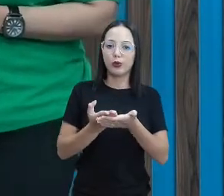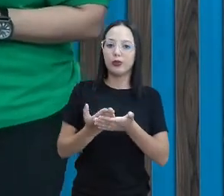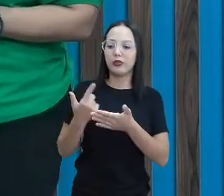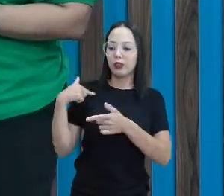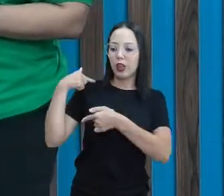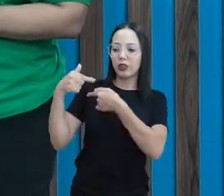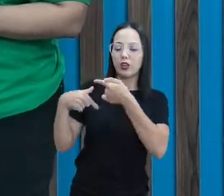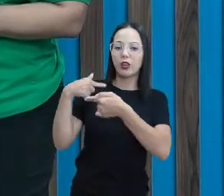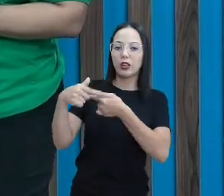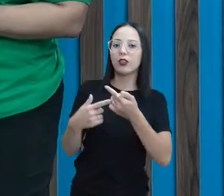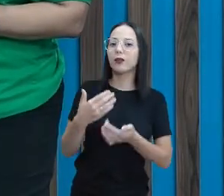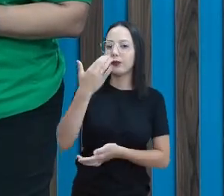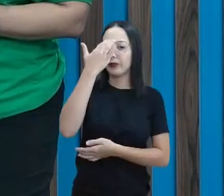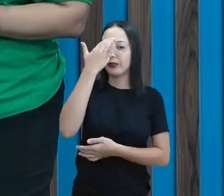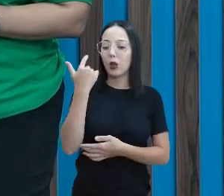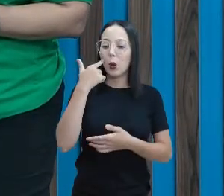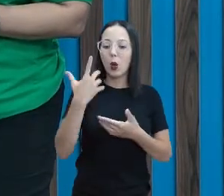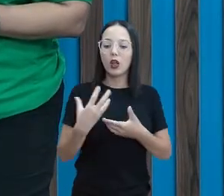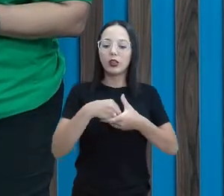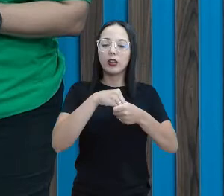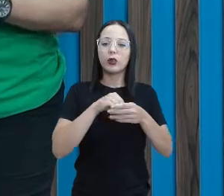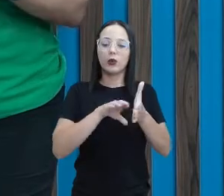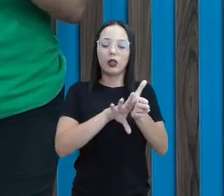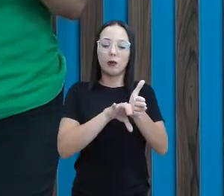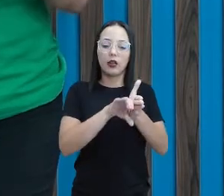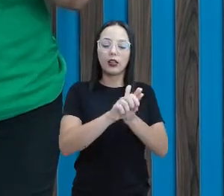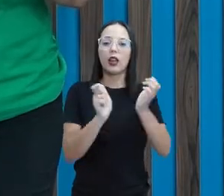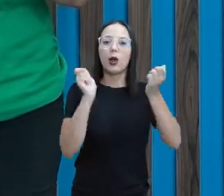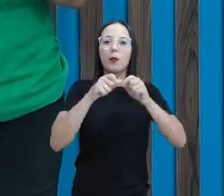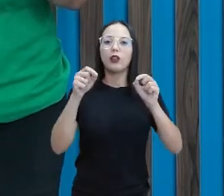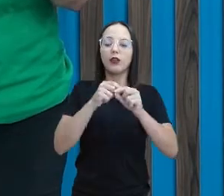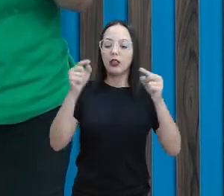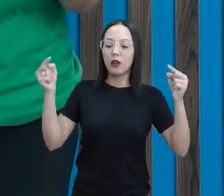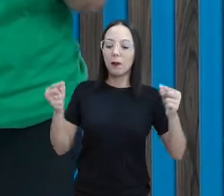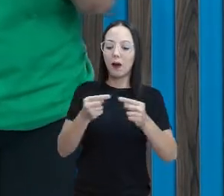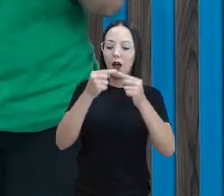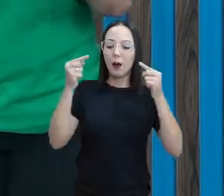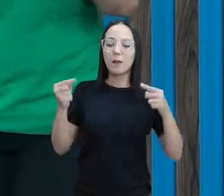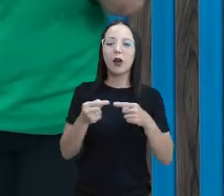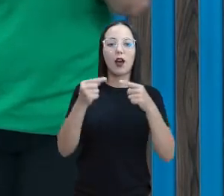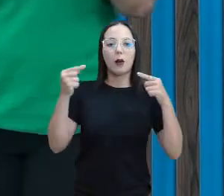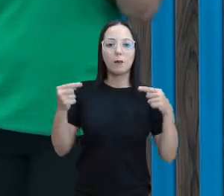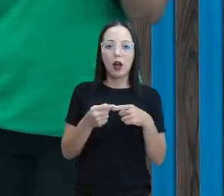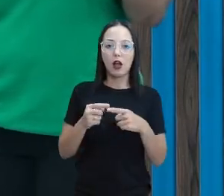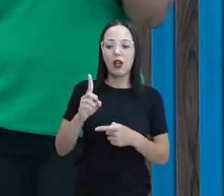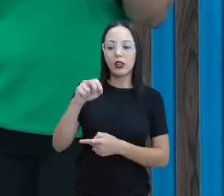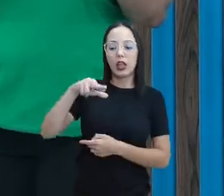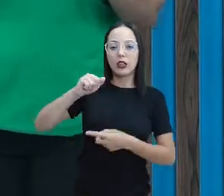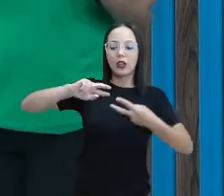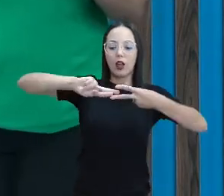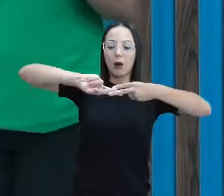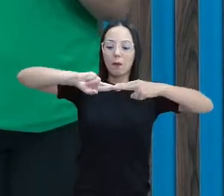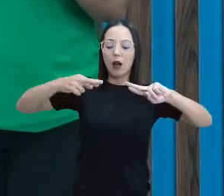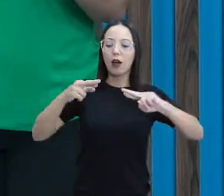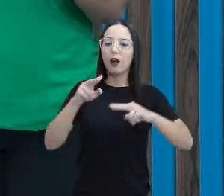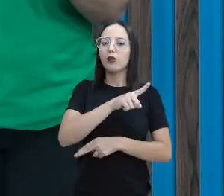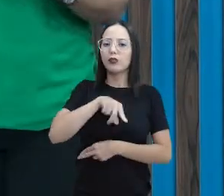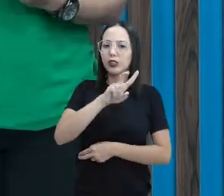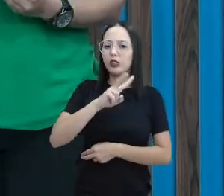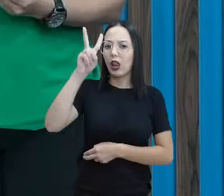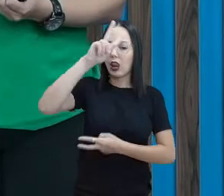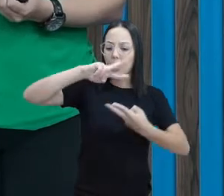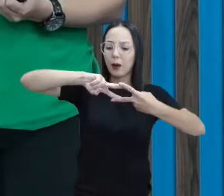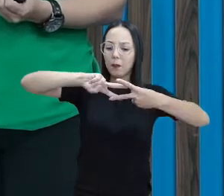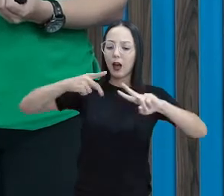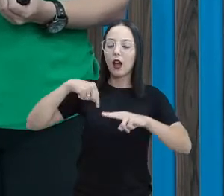Então, ó, na bactéria a gente pode fazer essa combinação de partes do DNA. Vocês lembram disso? Falamos